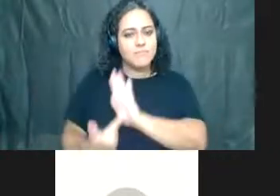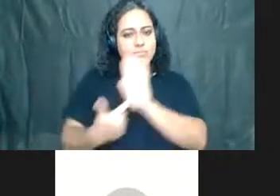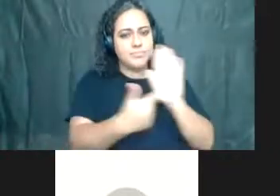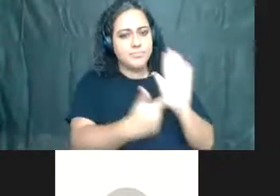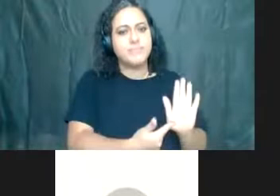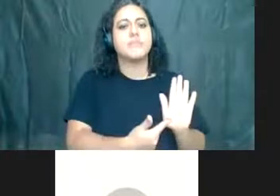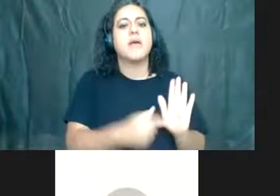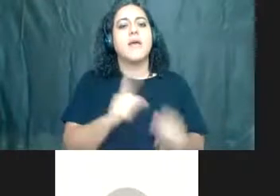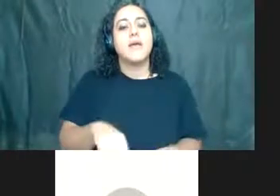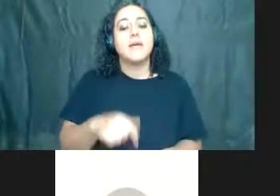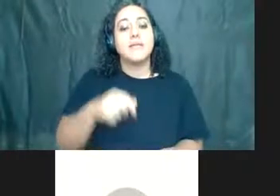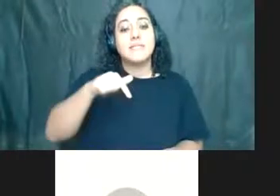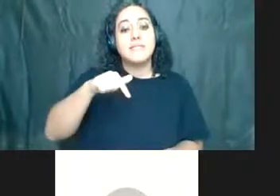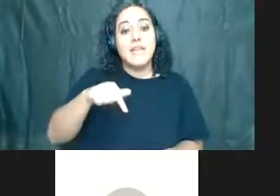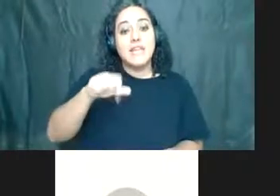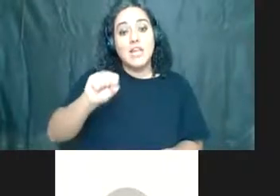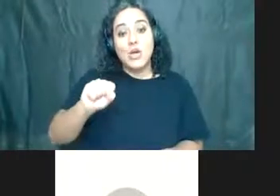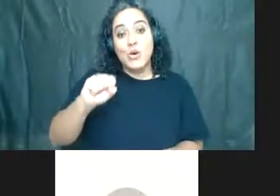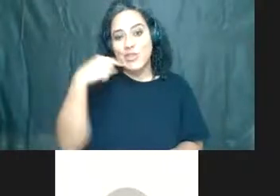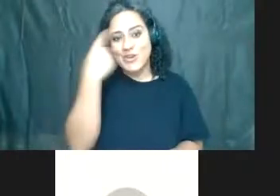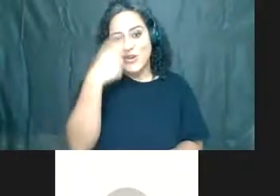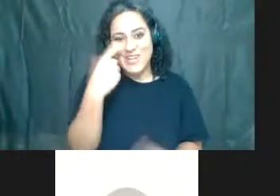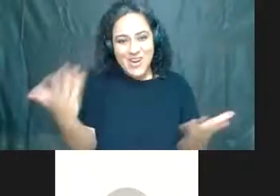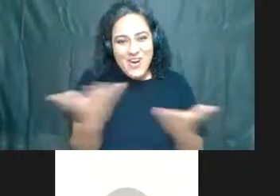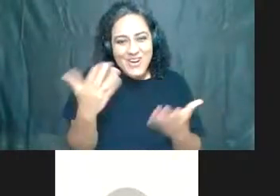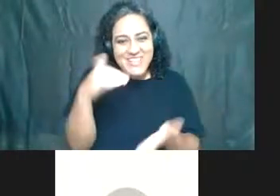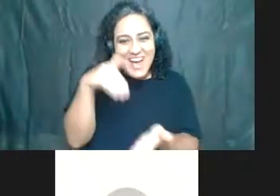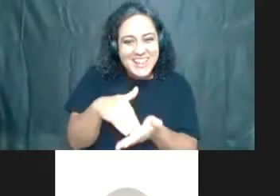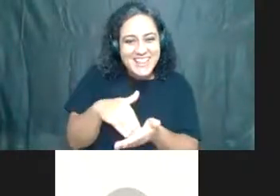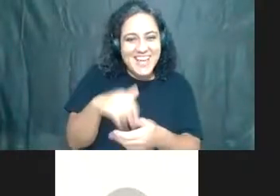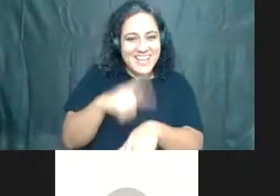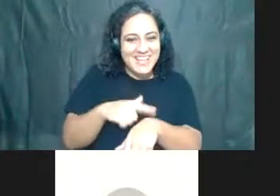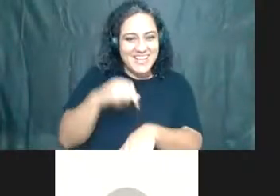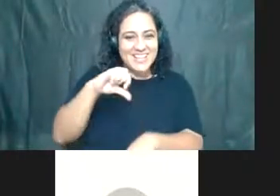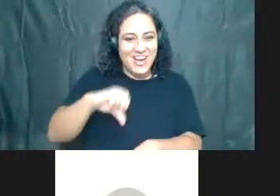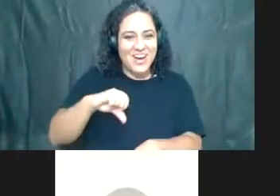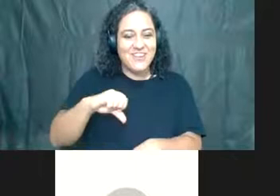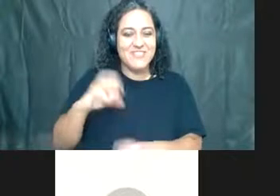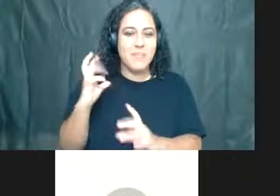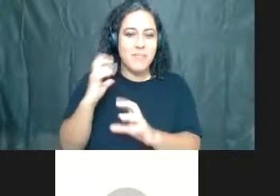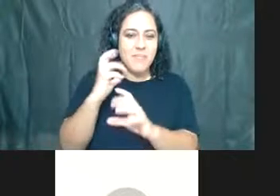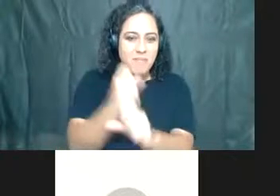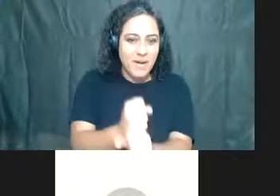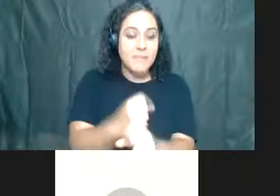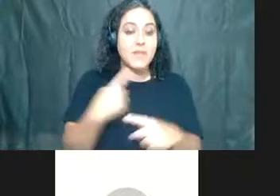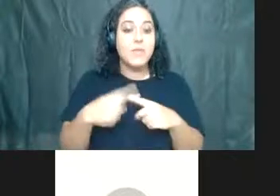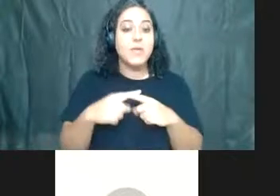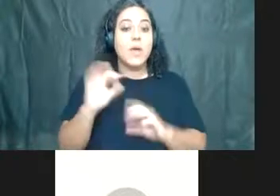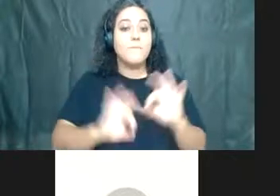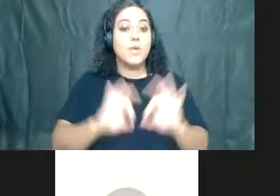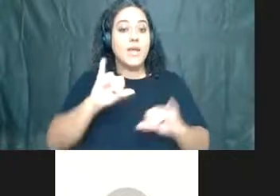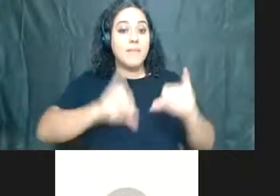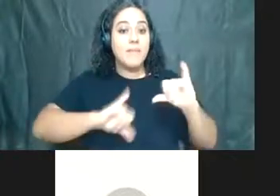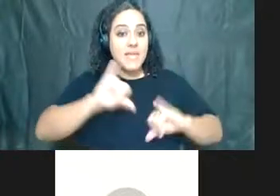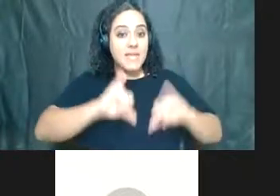alcançou 78 horas. Na verdade, vai alcançar hoje até as 9 horas da noite, uma vez que o programa de Química, o programa